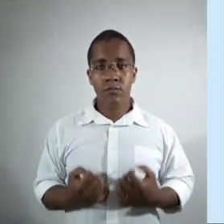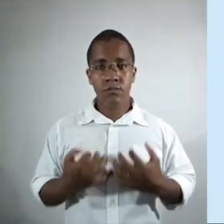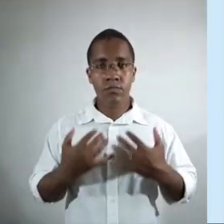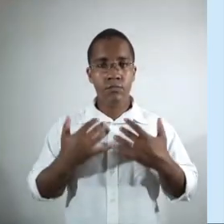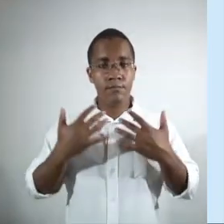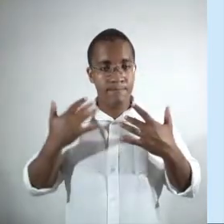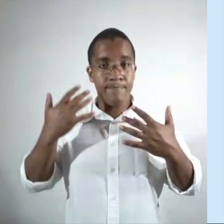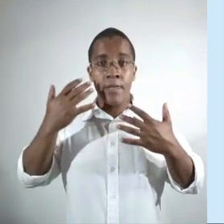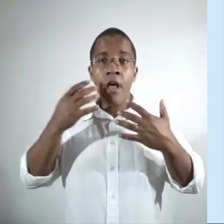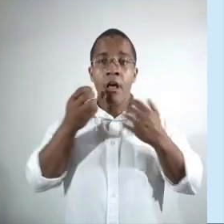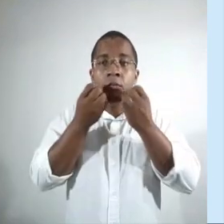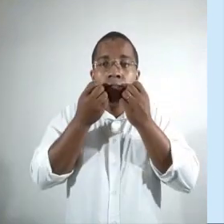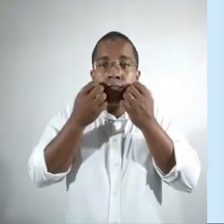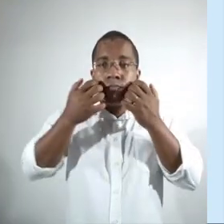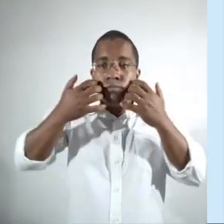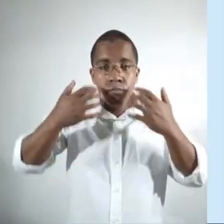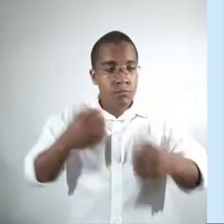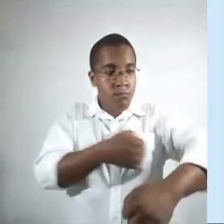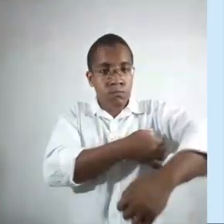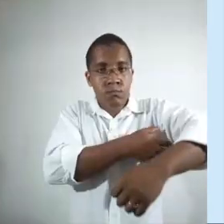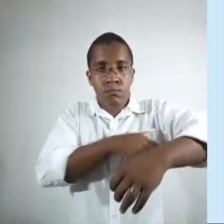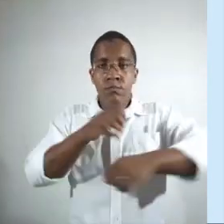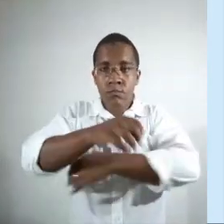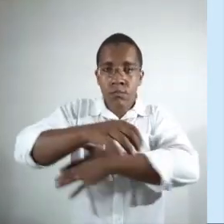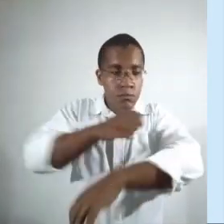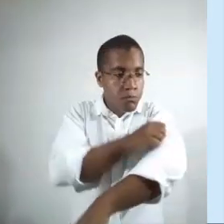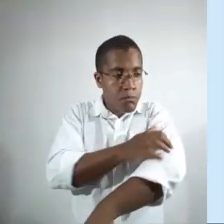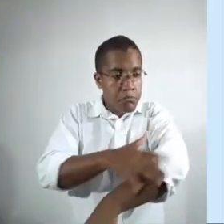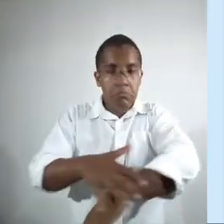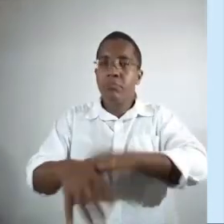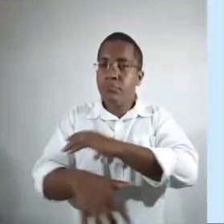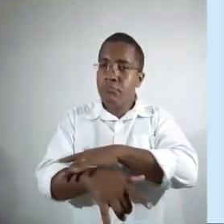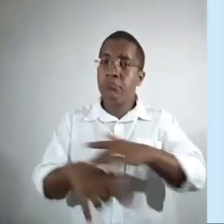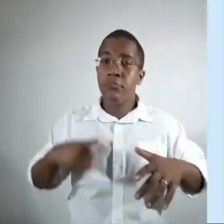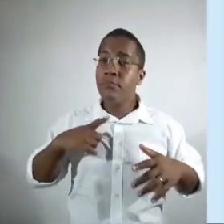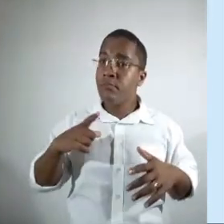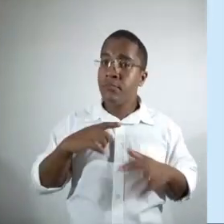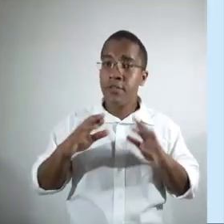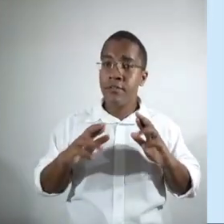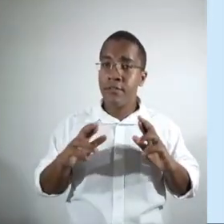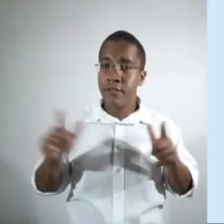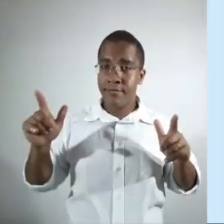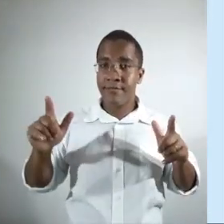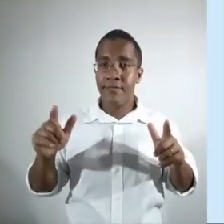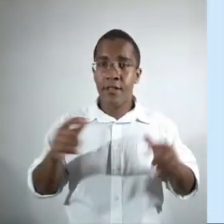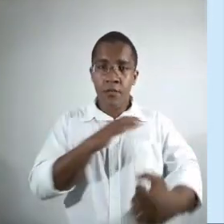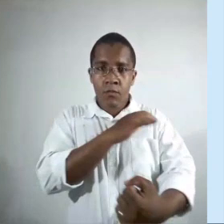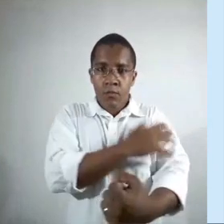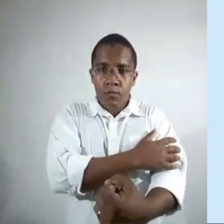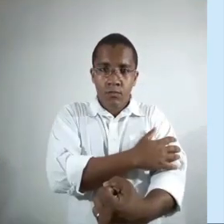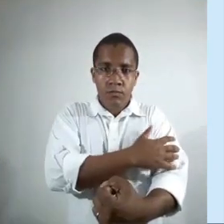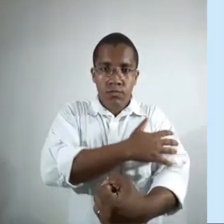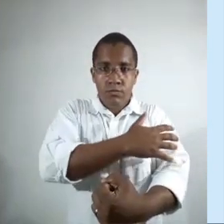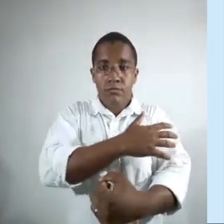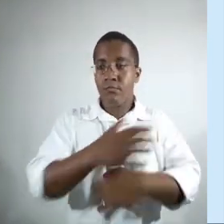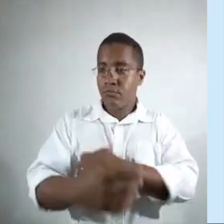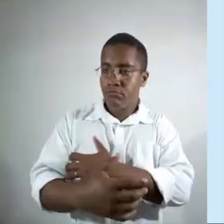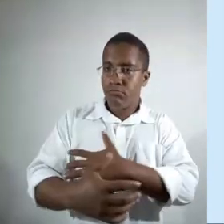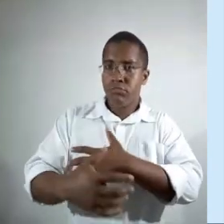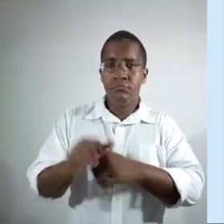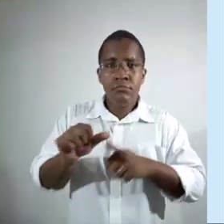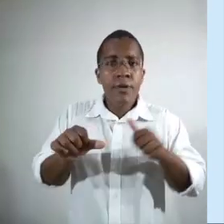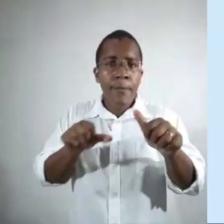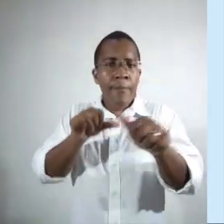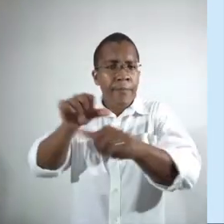pelos nasçam, se desenvolvam no seu corpo, viu, menino? Vai ficar diferenciado, os músculos do corpo vão